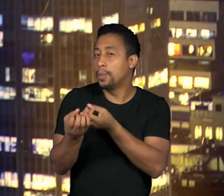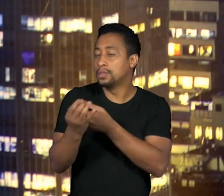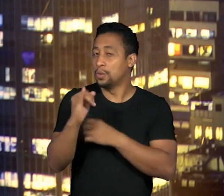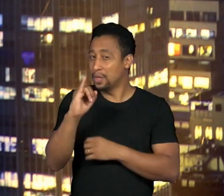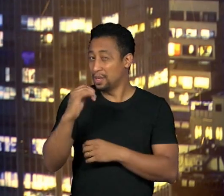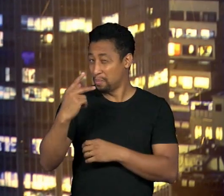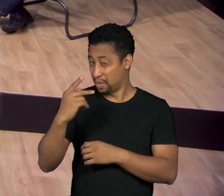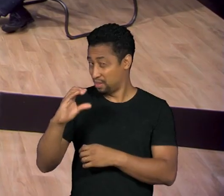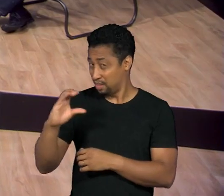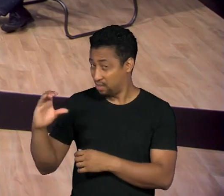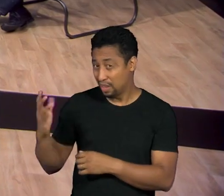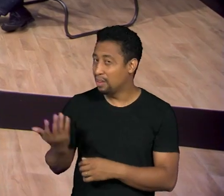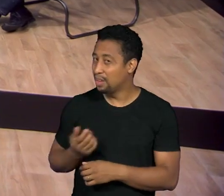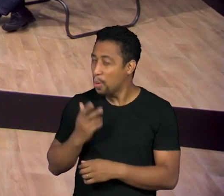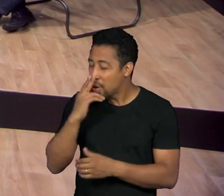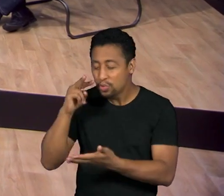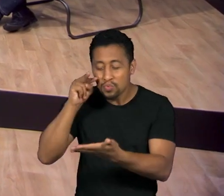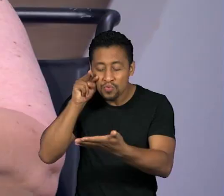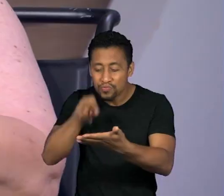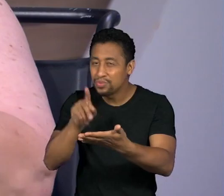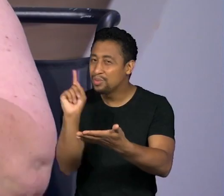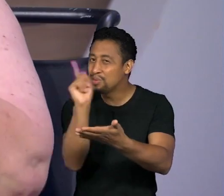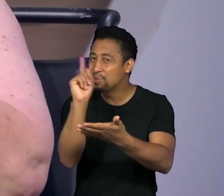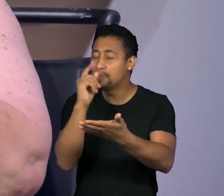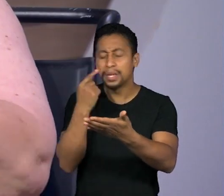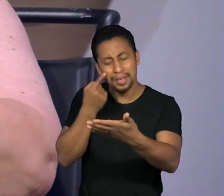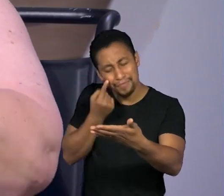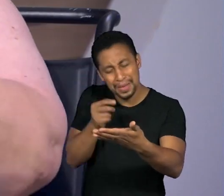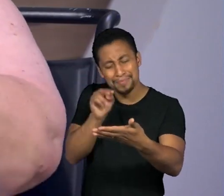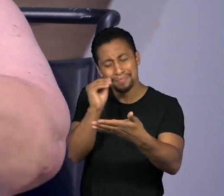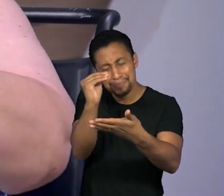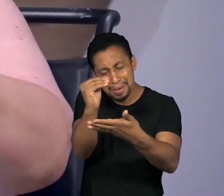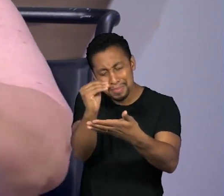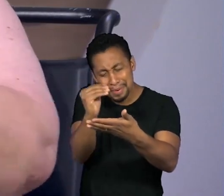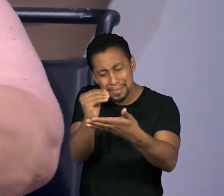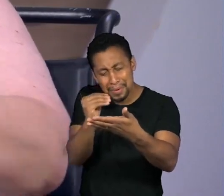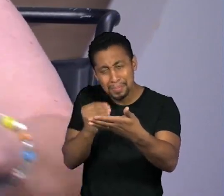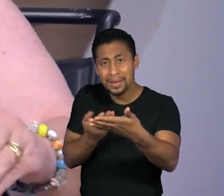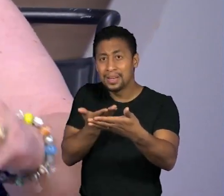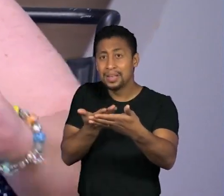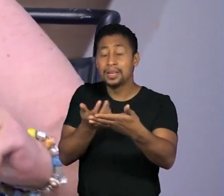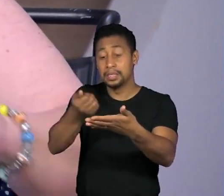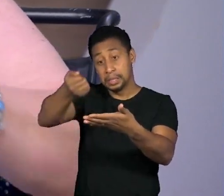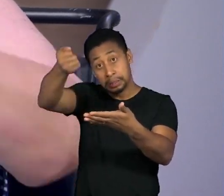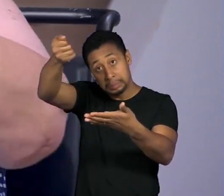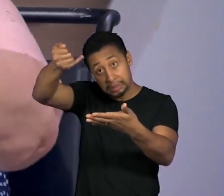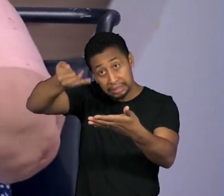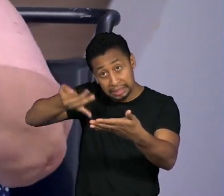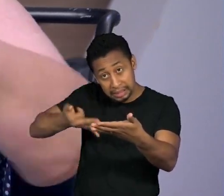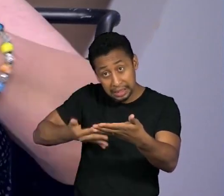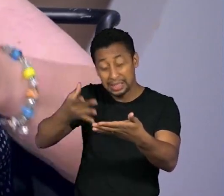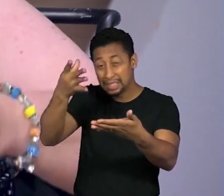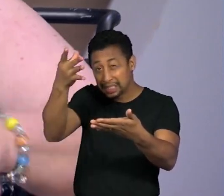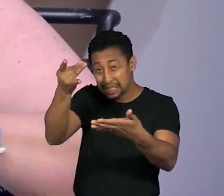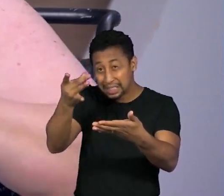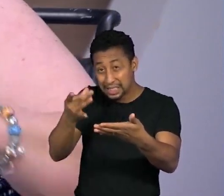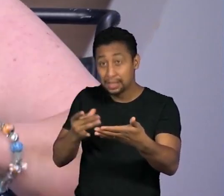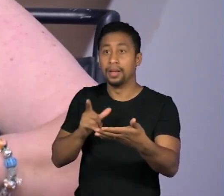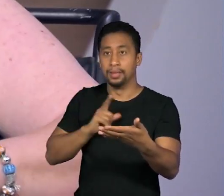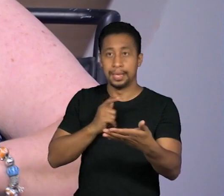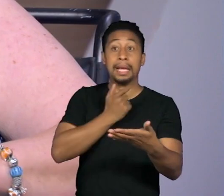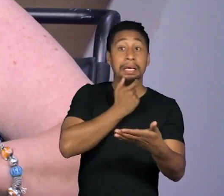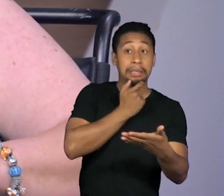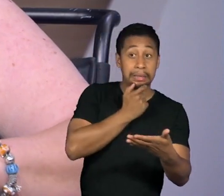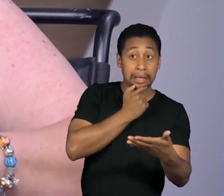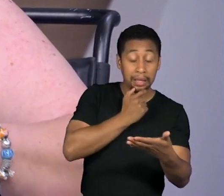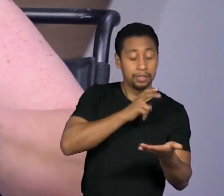o sono quando você vê nas letras, papel escrito em letras. Está escrito em inglês, você traduz